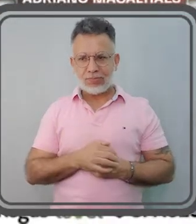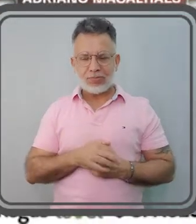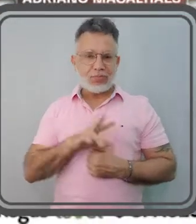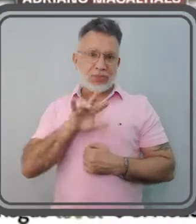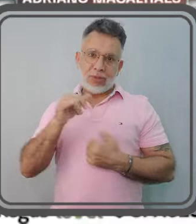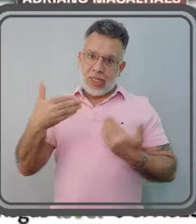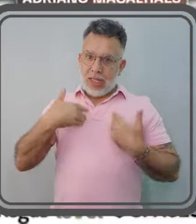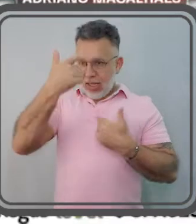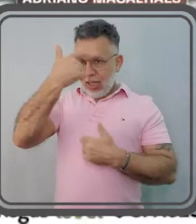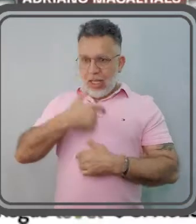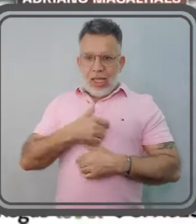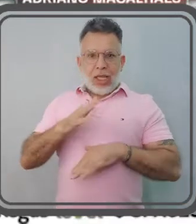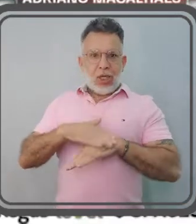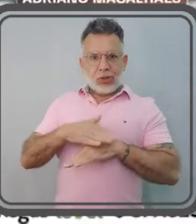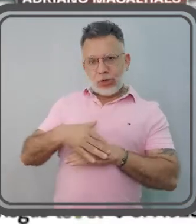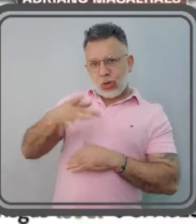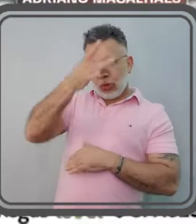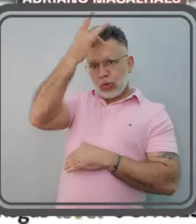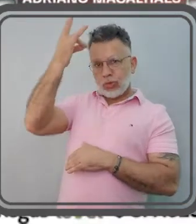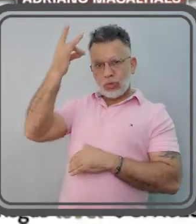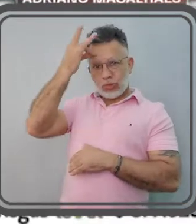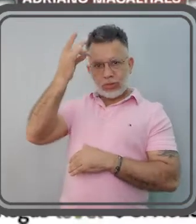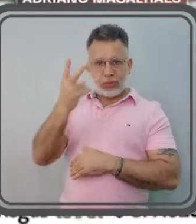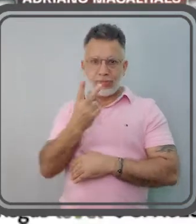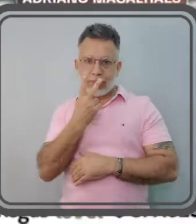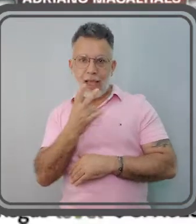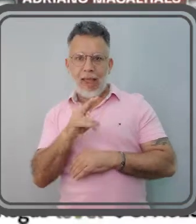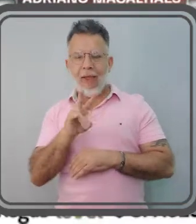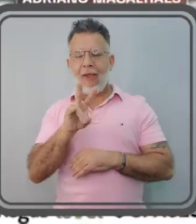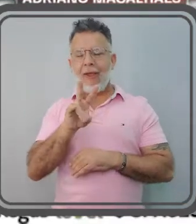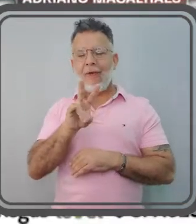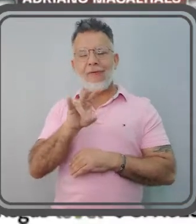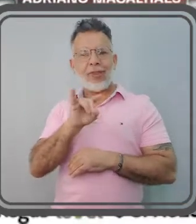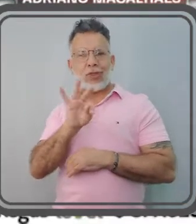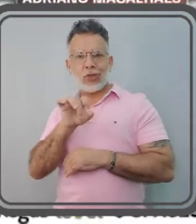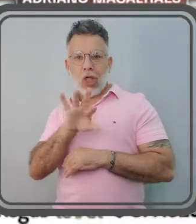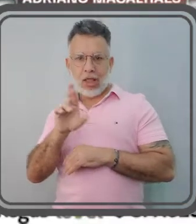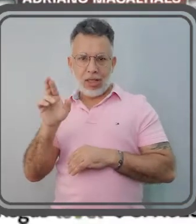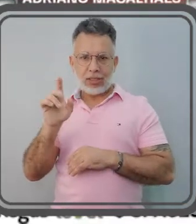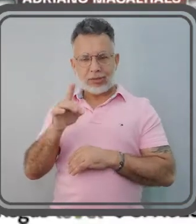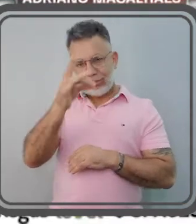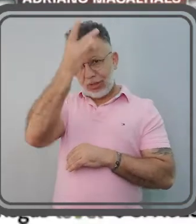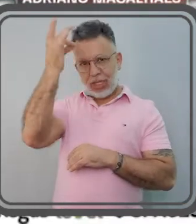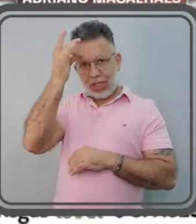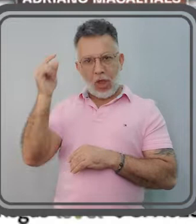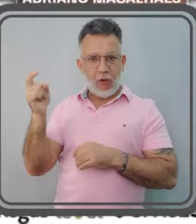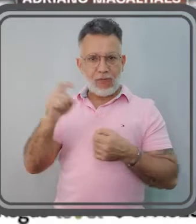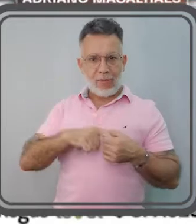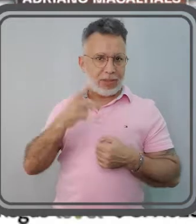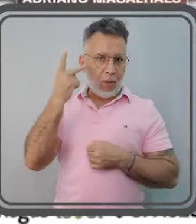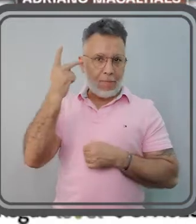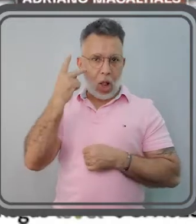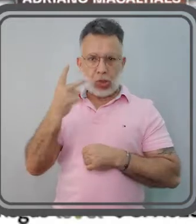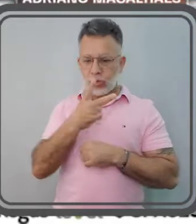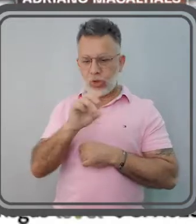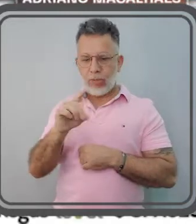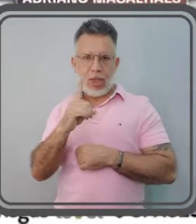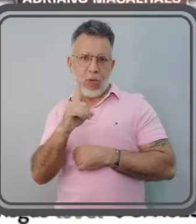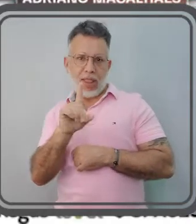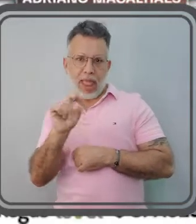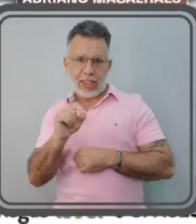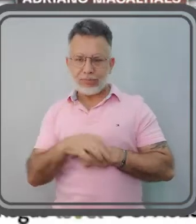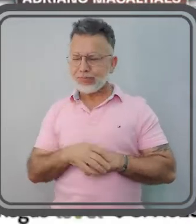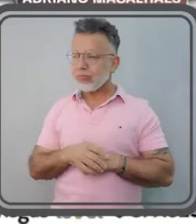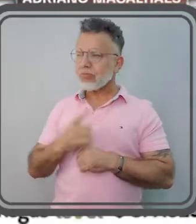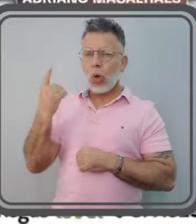em 2010, e logo no primeiro ano que eu estava em São Paulo, eu já entrei no mercado de franquias. E